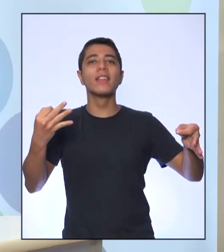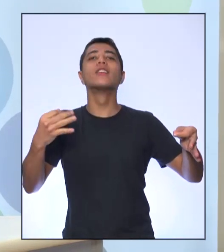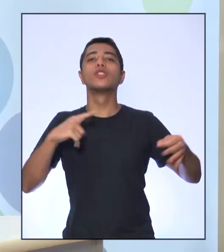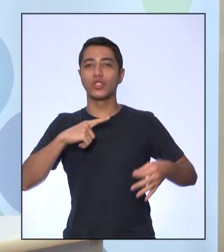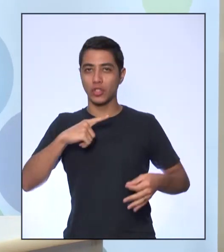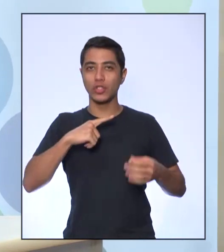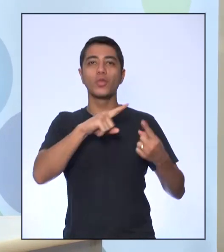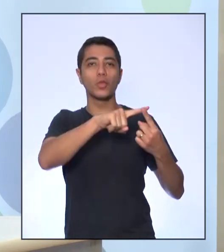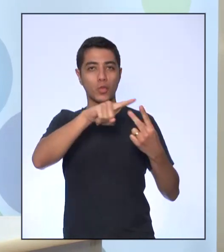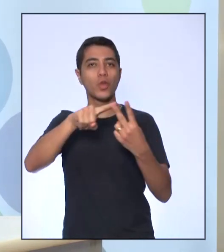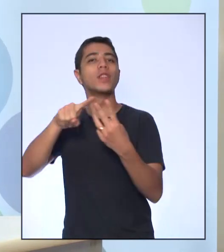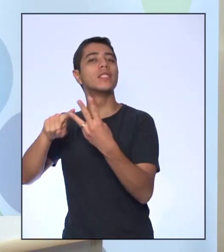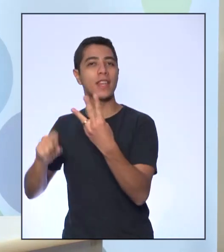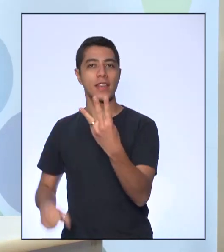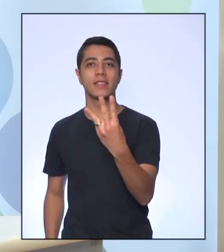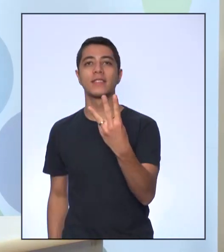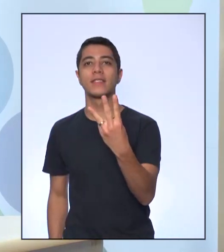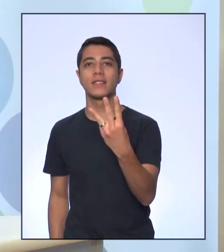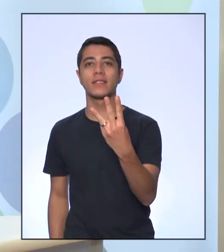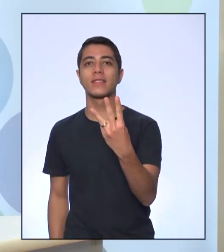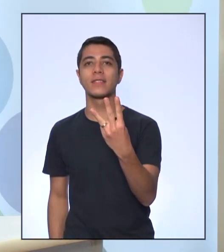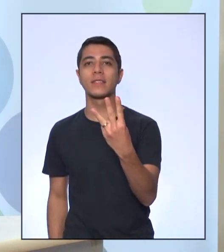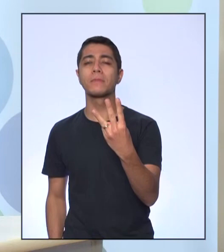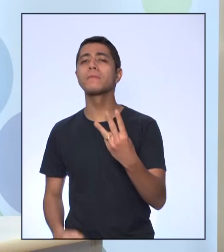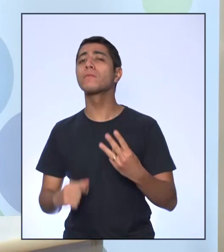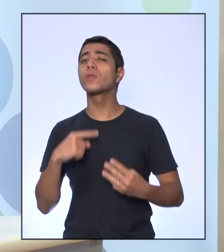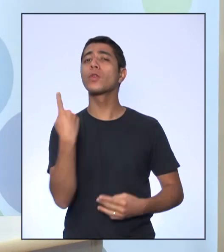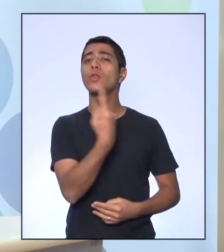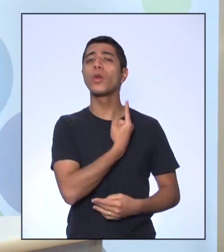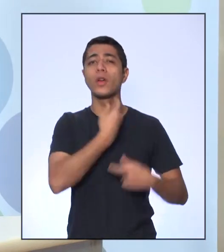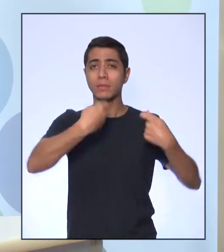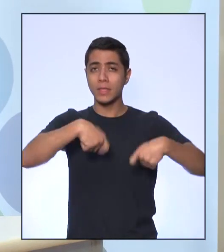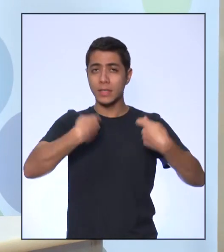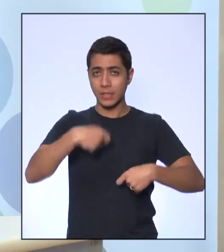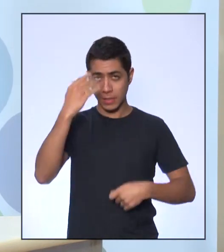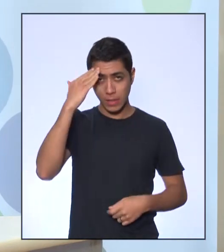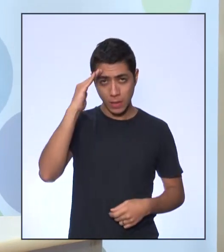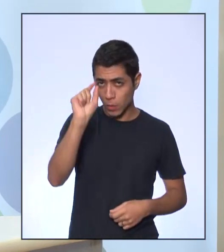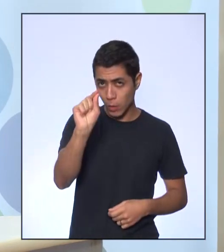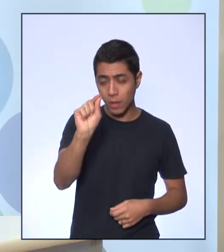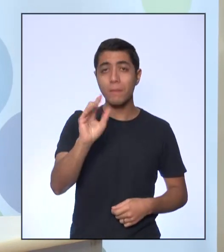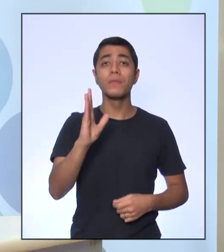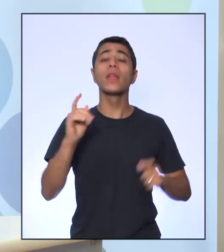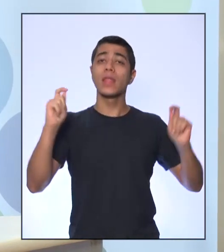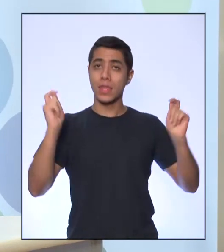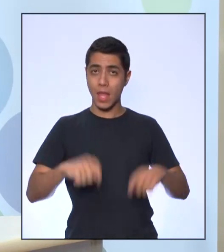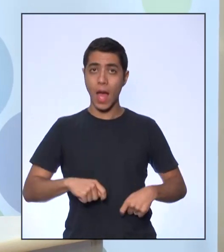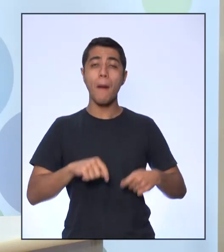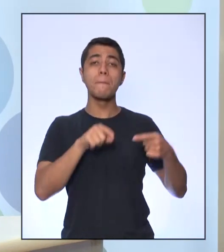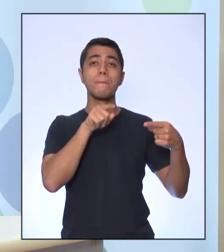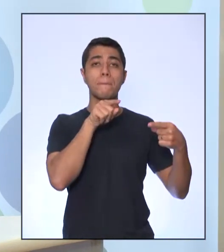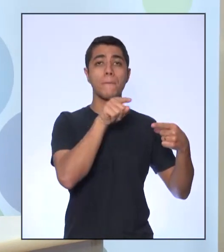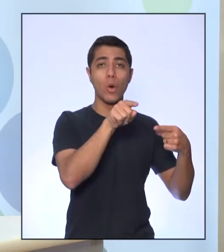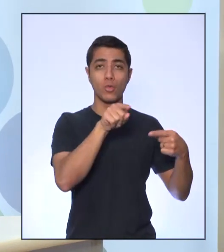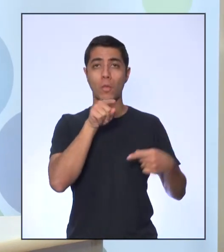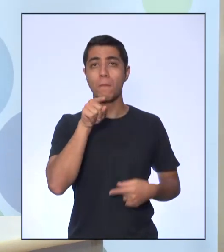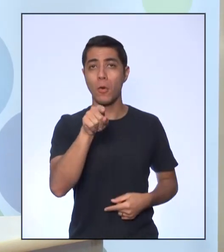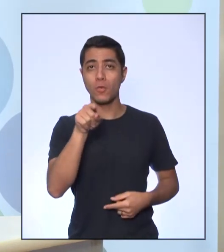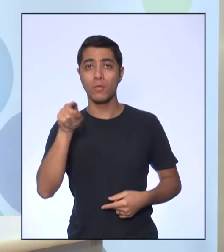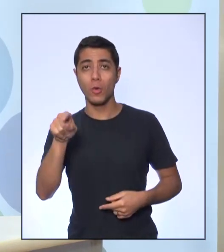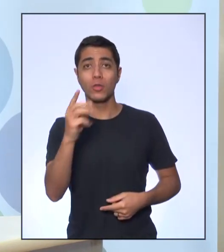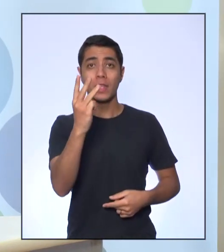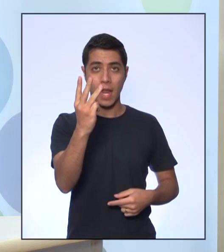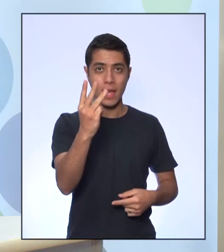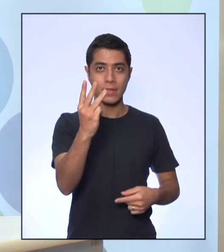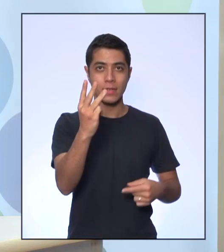entre 3 pontos, nós temos que ver o seguinte. Então, podemos alinhar 3 pontos. Ok. Alinhando esses 3 pontos, eles vão dar